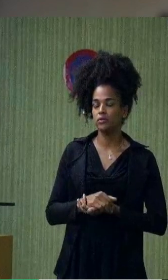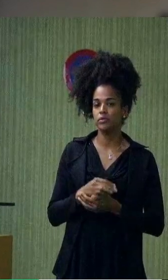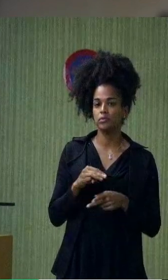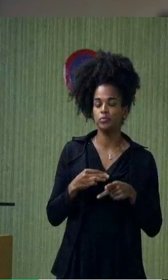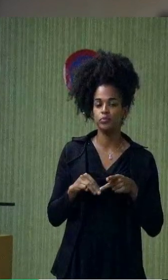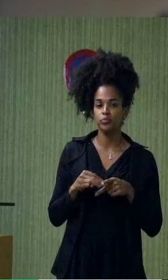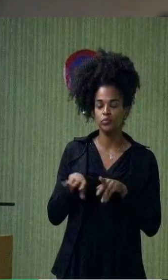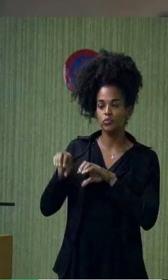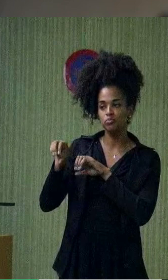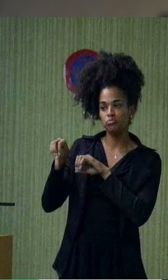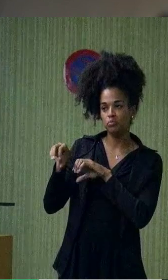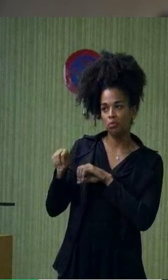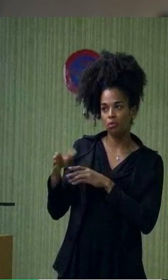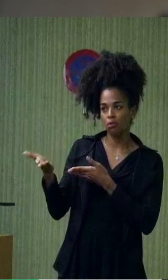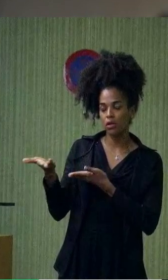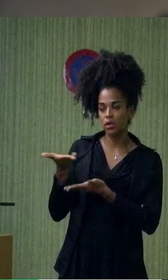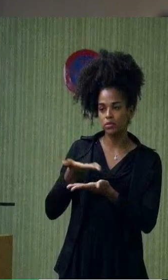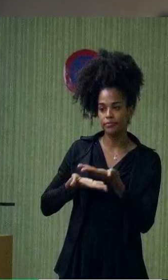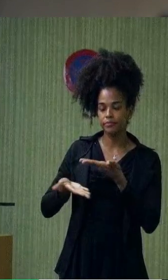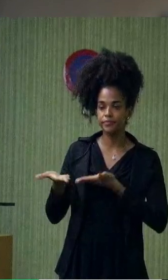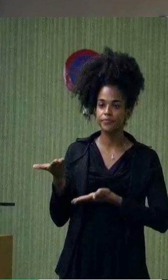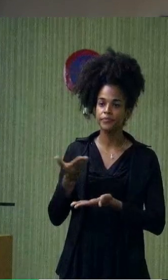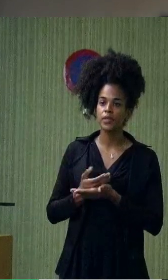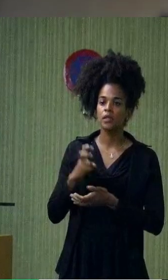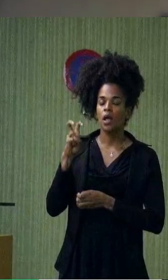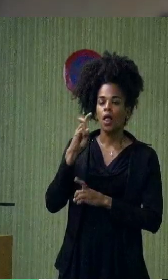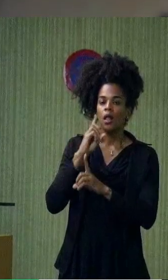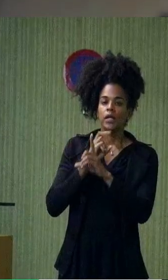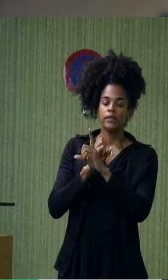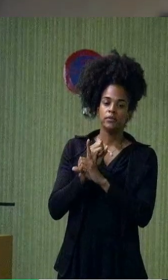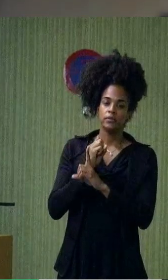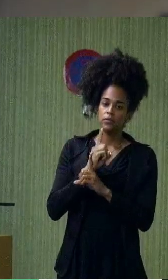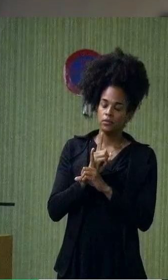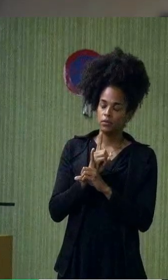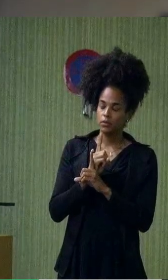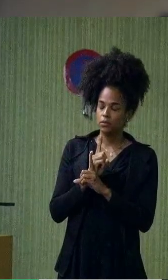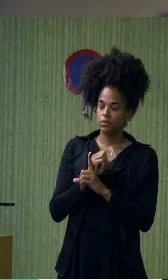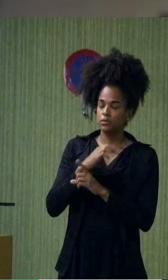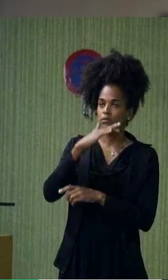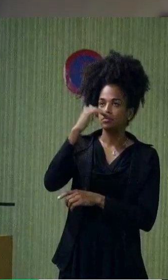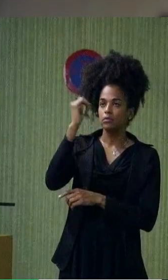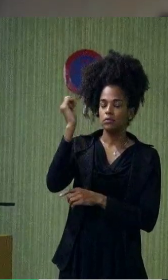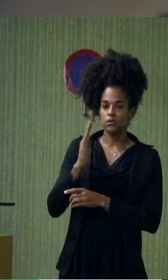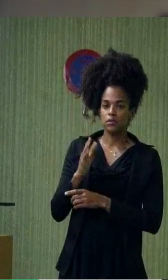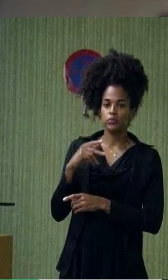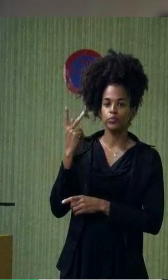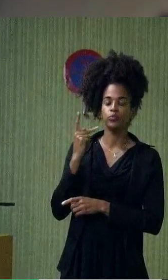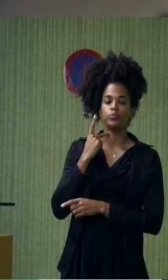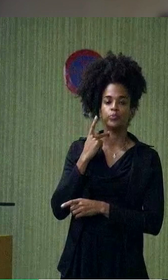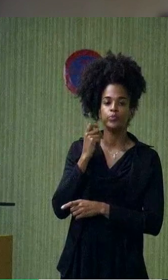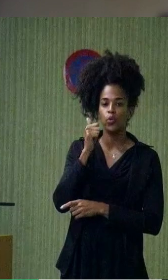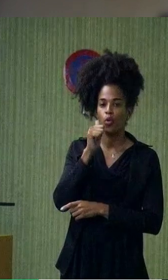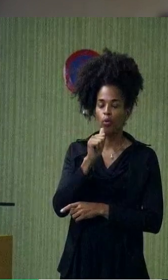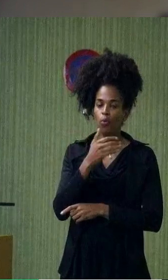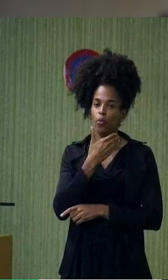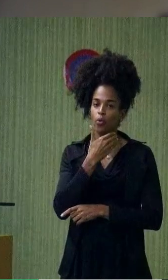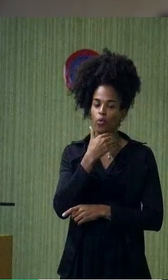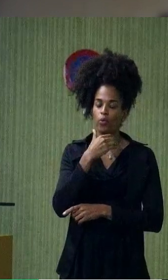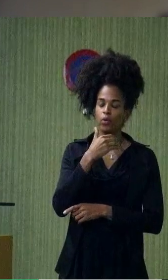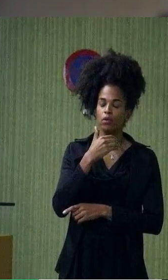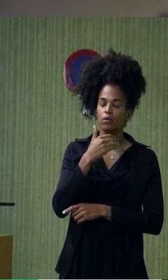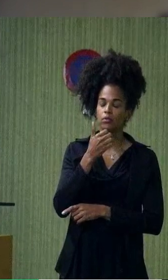Educação paraa participação nesse quinto Encontro Nacional né dos promotores e promotores da Justiça na